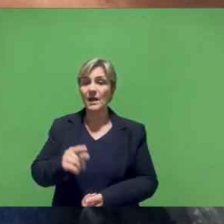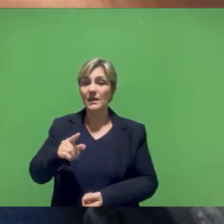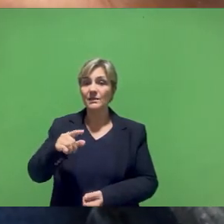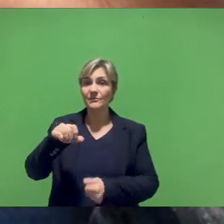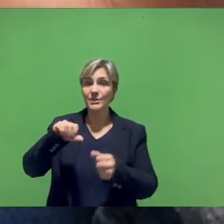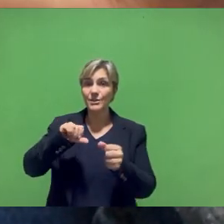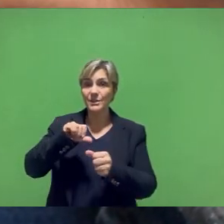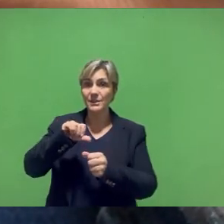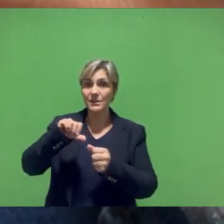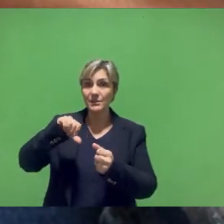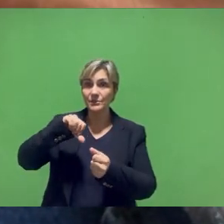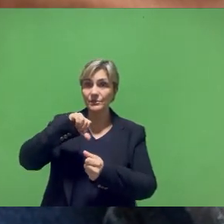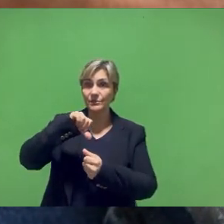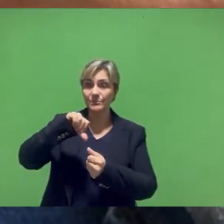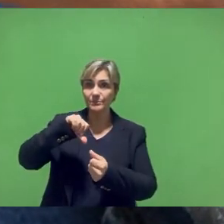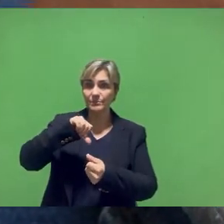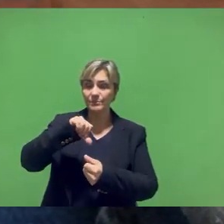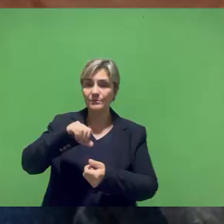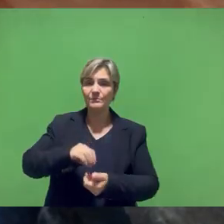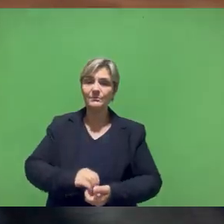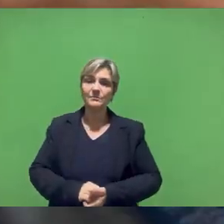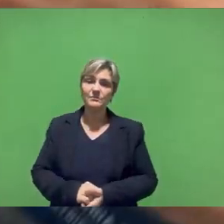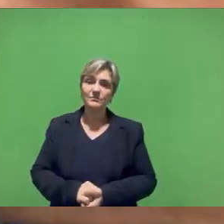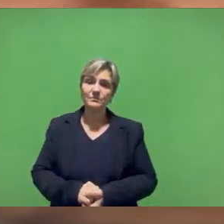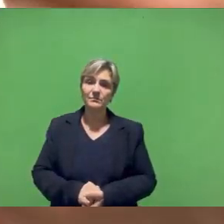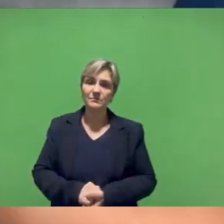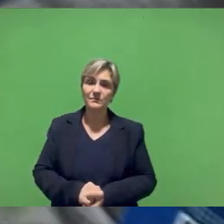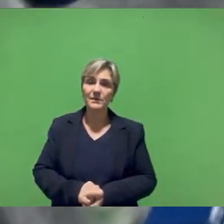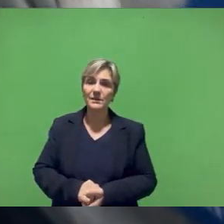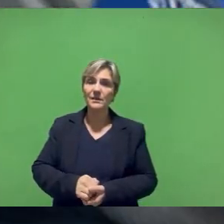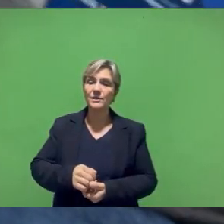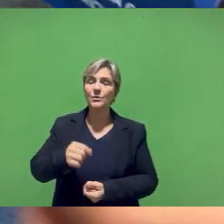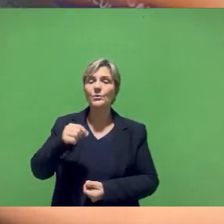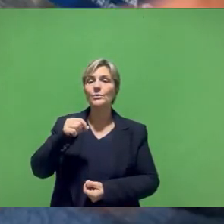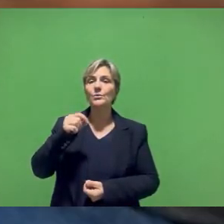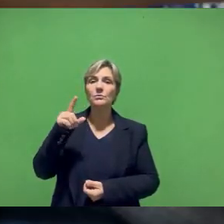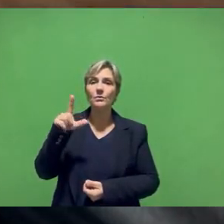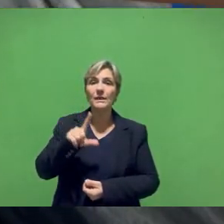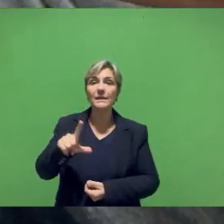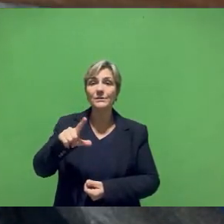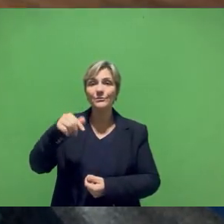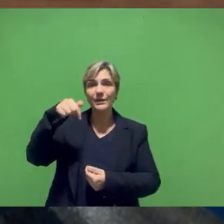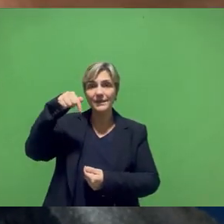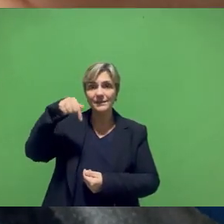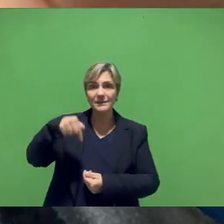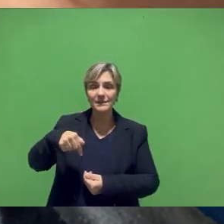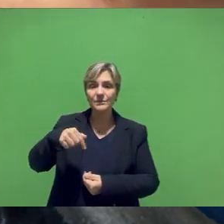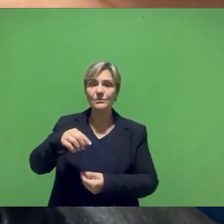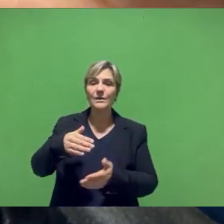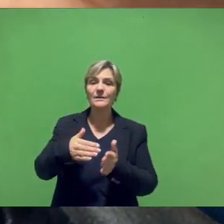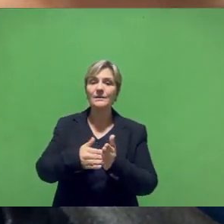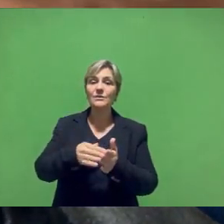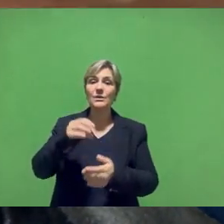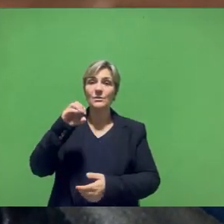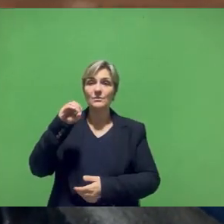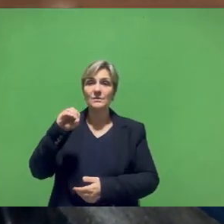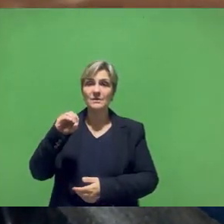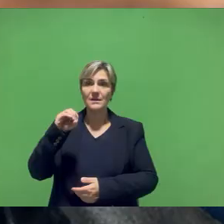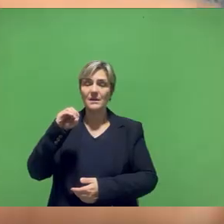aqui vai girando, ó. Vai girando e vai entrando o líquido. E até chegar no